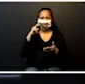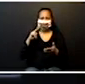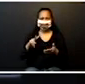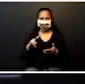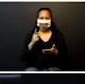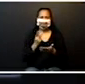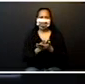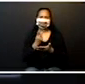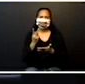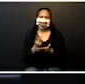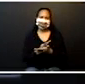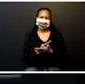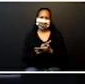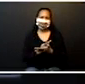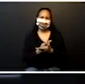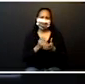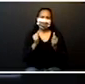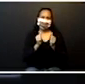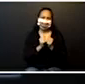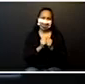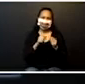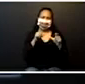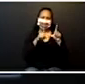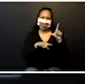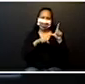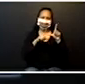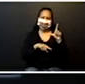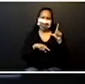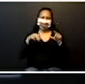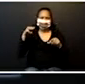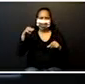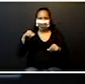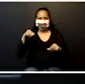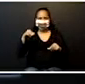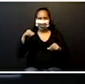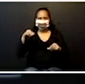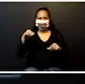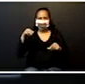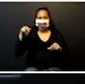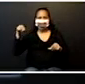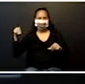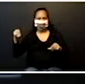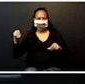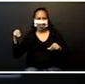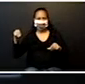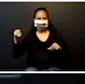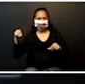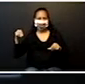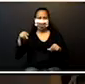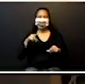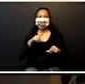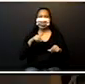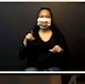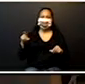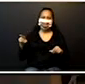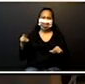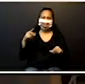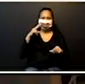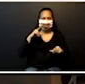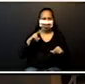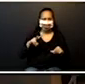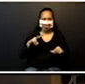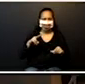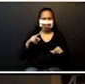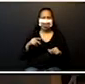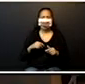tem muitos erros relacionados a essa regra de ortografia. E é só questão de você dar uma revisada no seu texto quando você terminar,